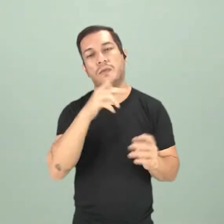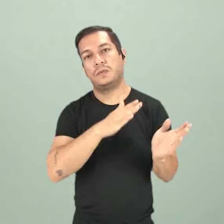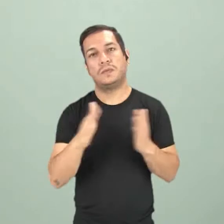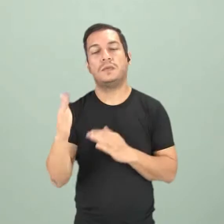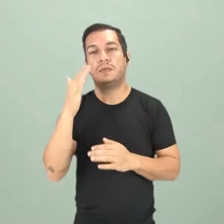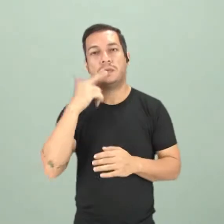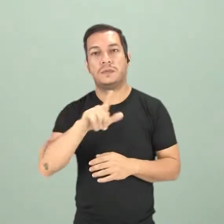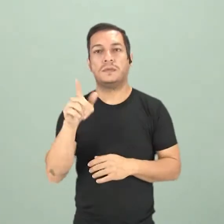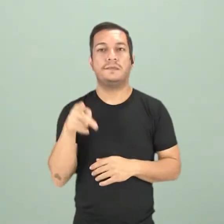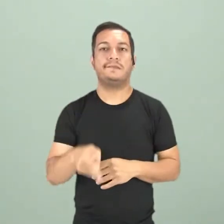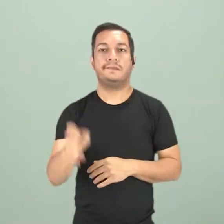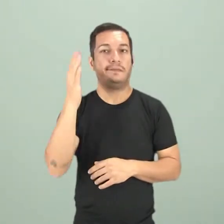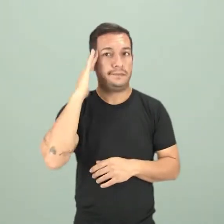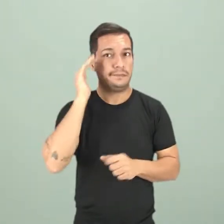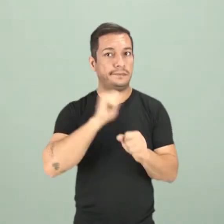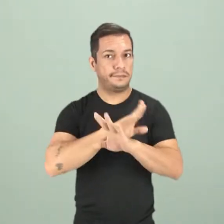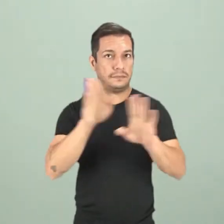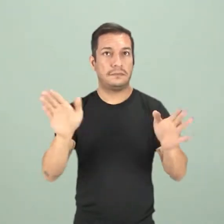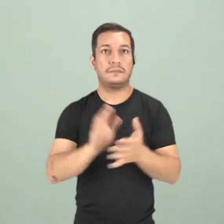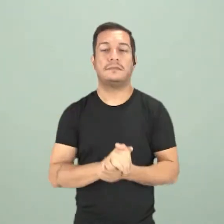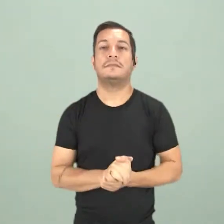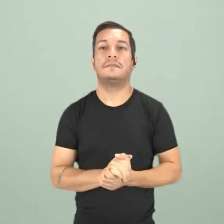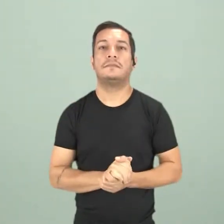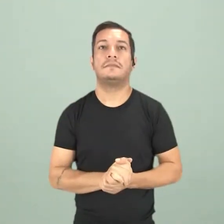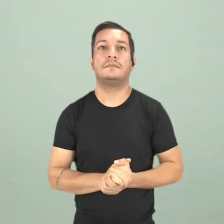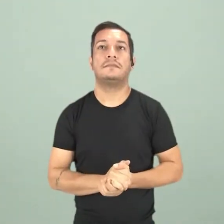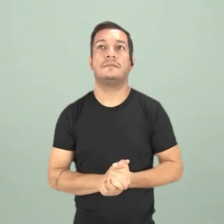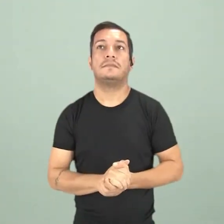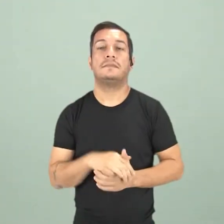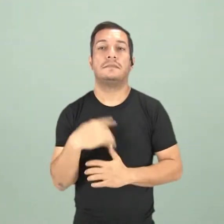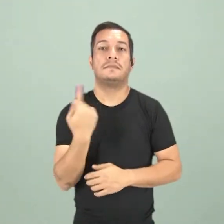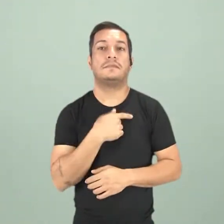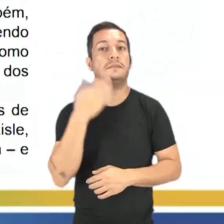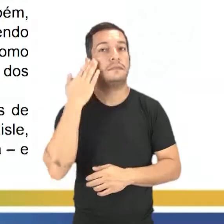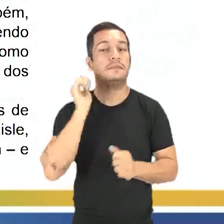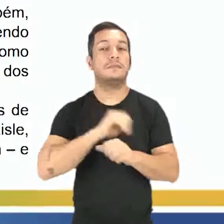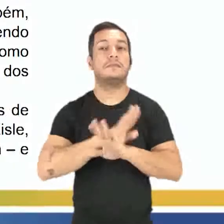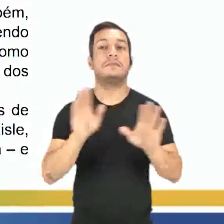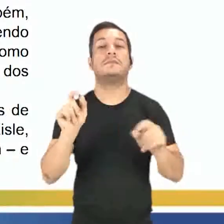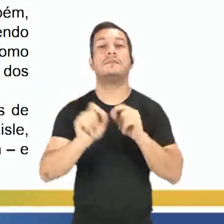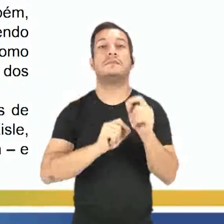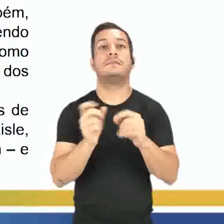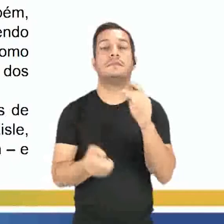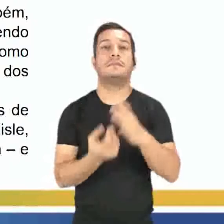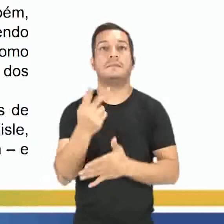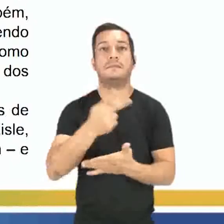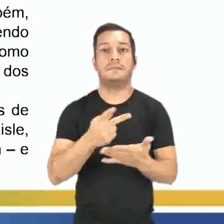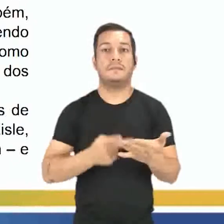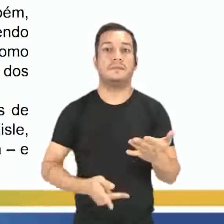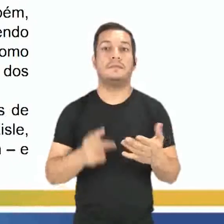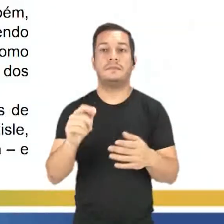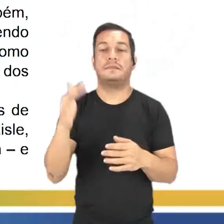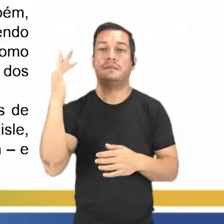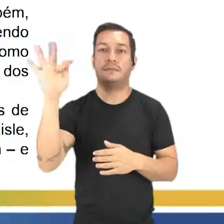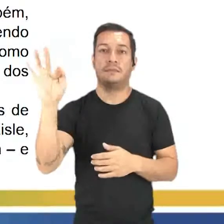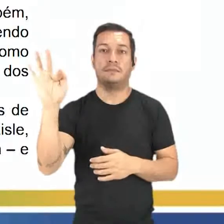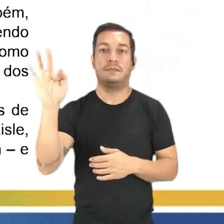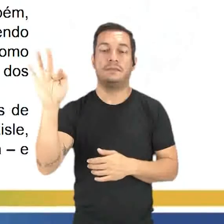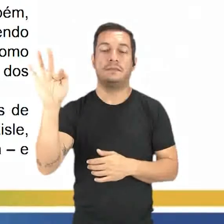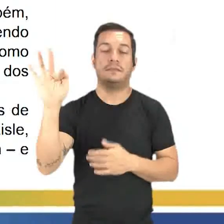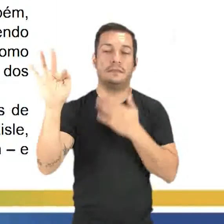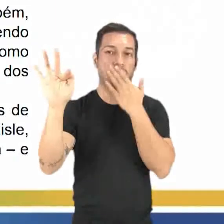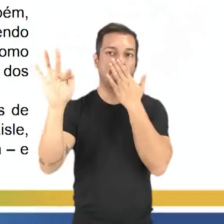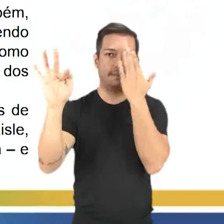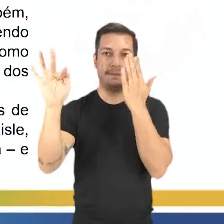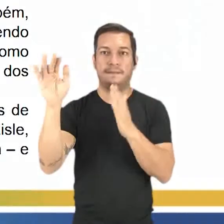pensamento desta aula. Sigam comigo. Então, já entendemos que a origem do parnasianismo foi lá na França, nos